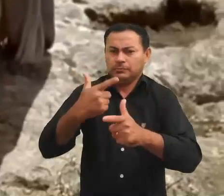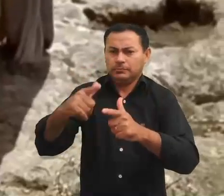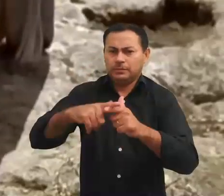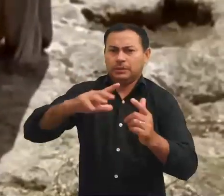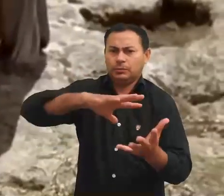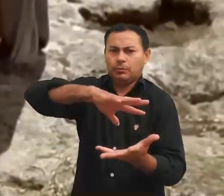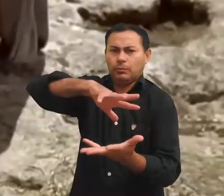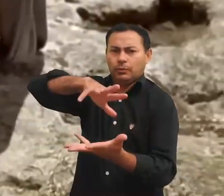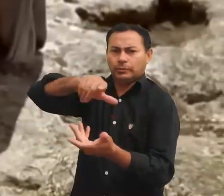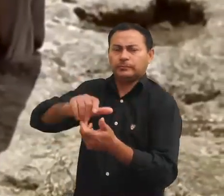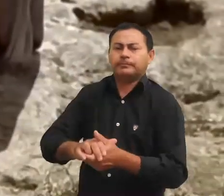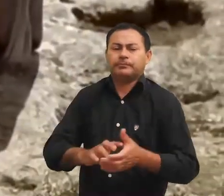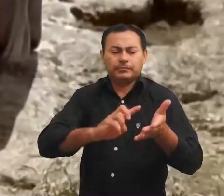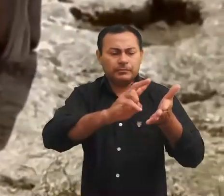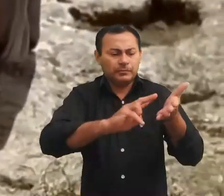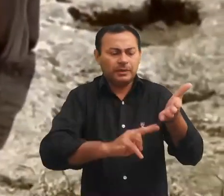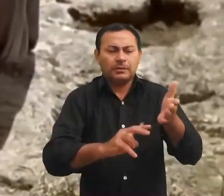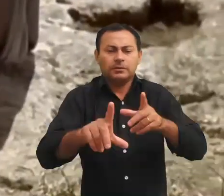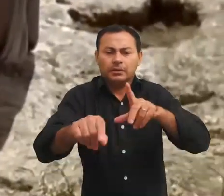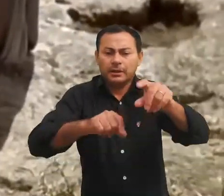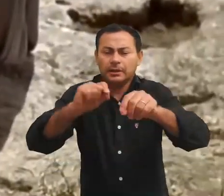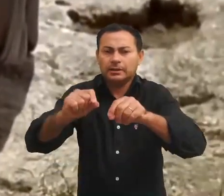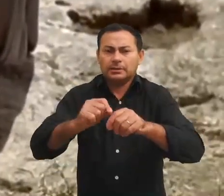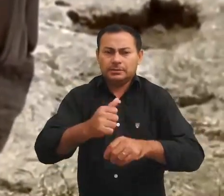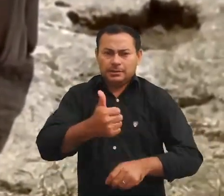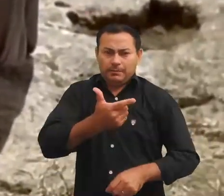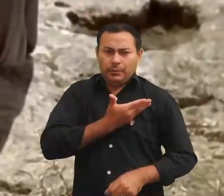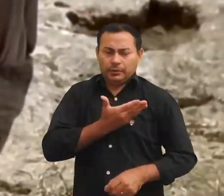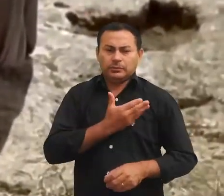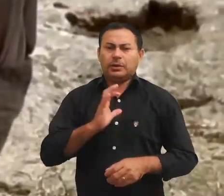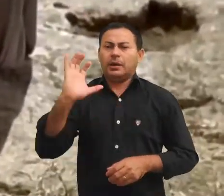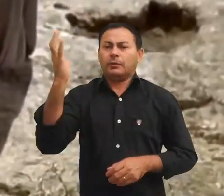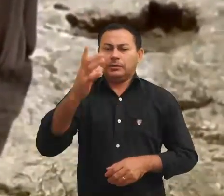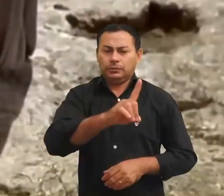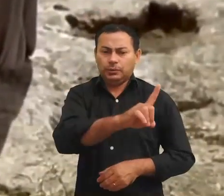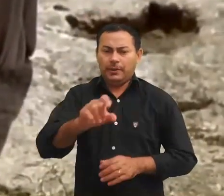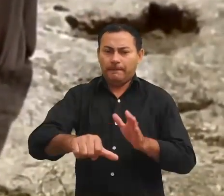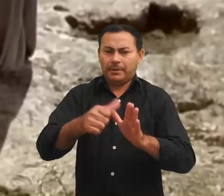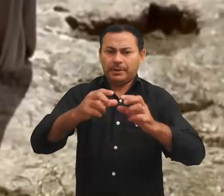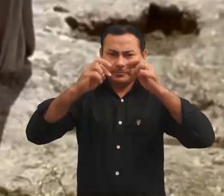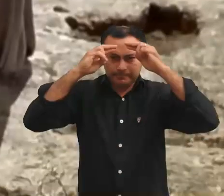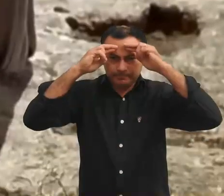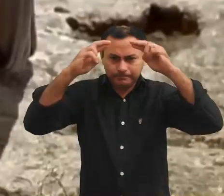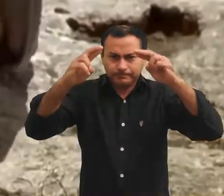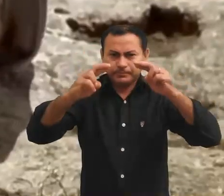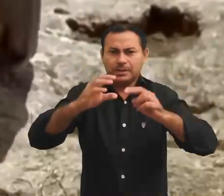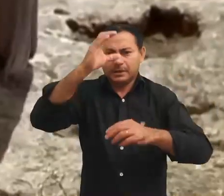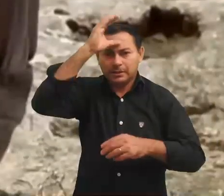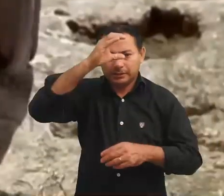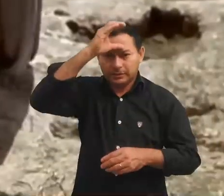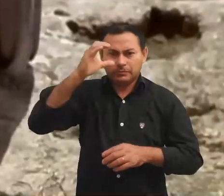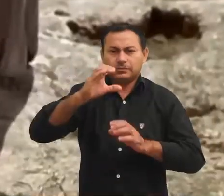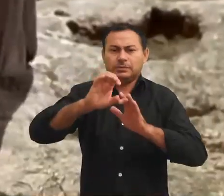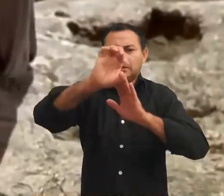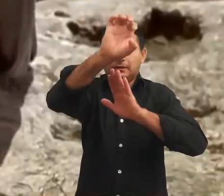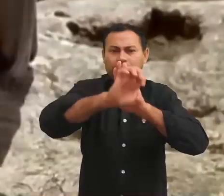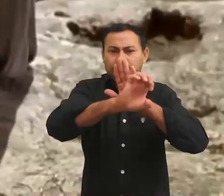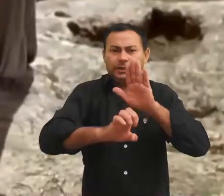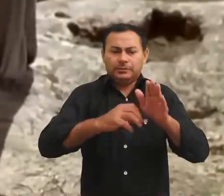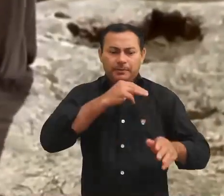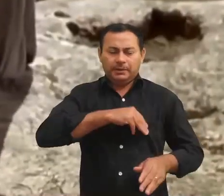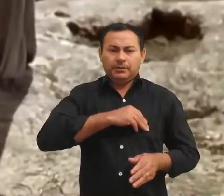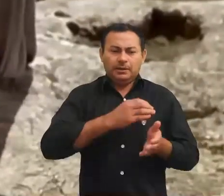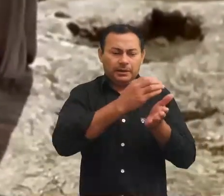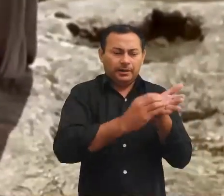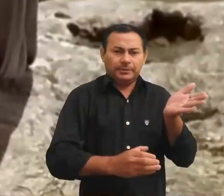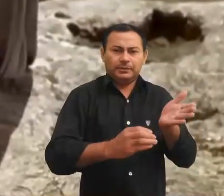para todos os problemas do mundo. Lemos sobre o recrutamento destes apóstolos ocorrido durante este primeiro retiro cristão relatado no